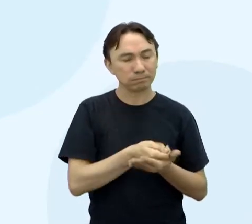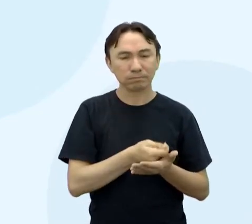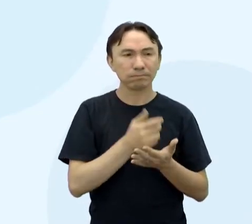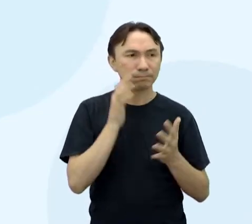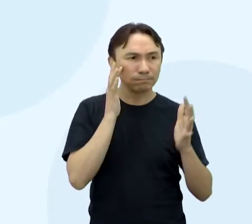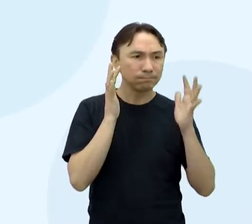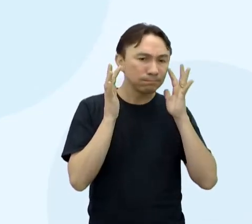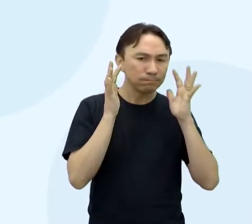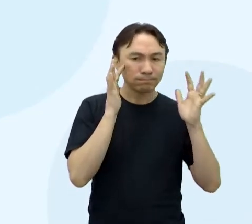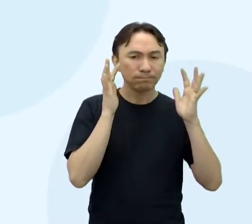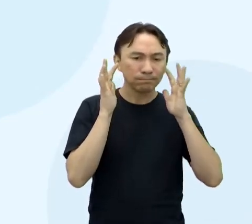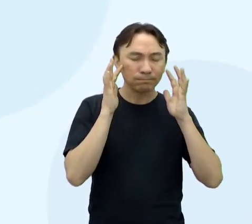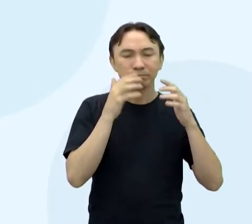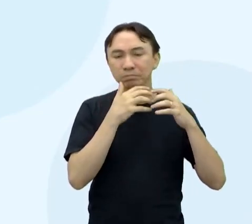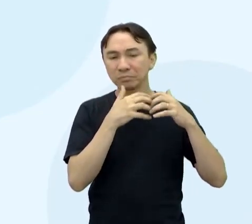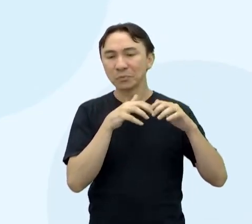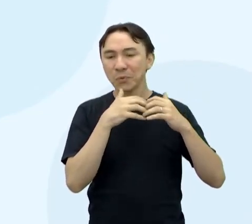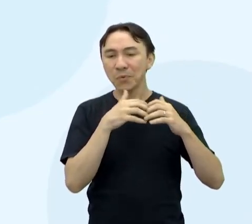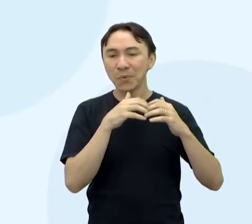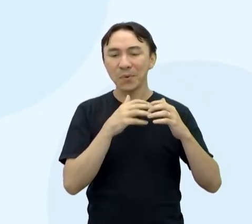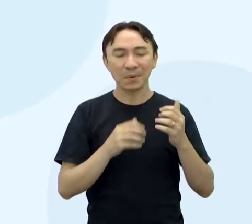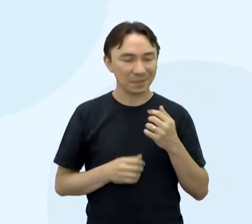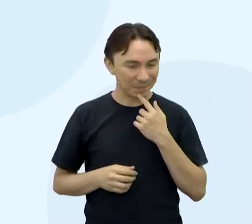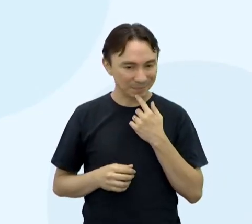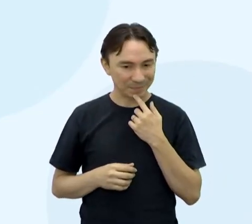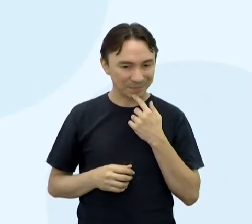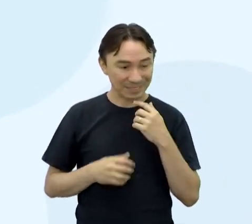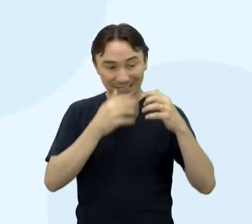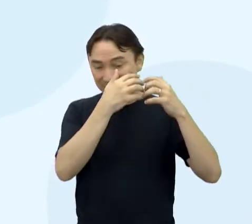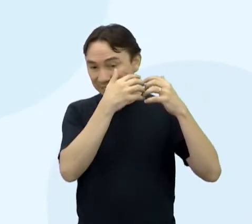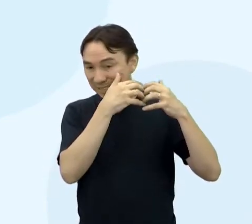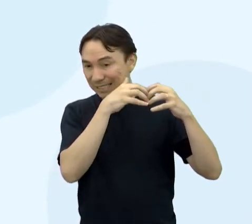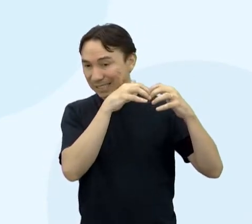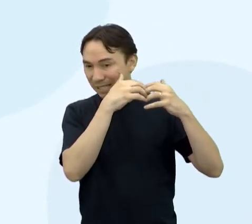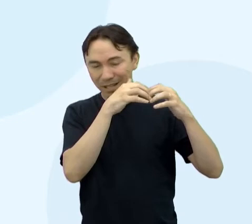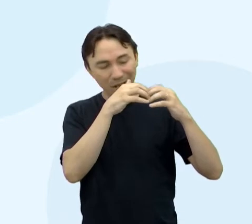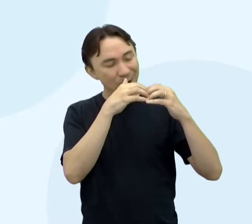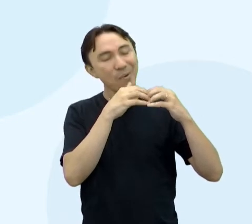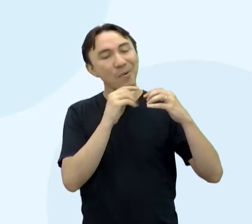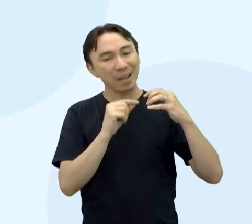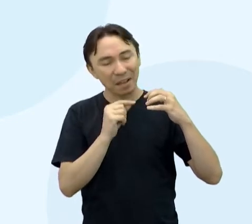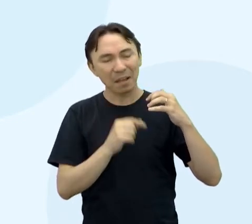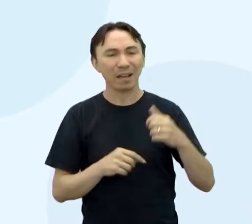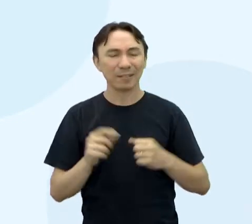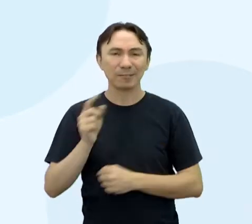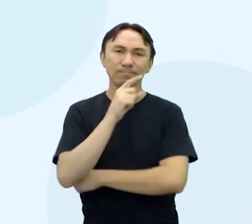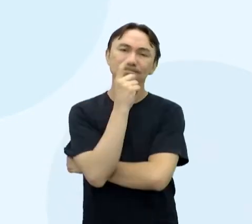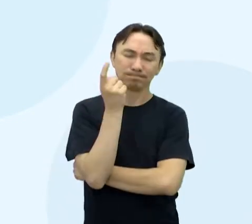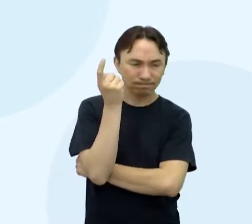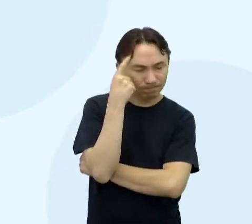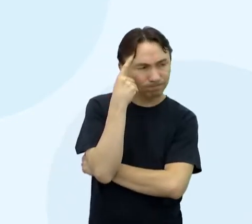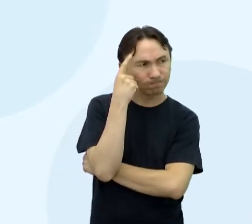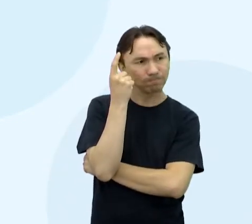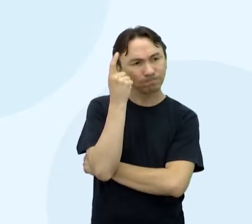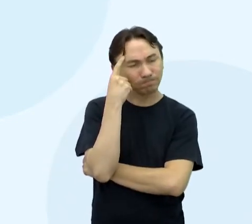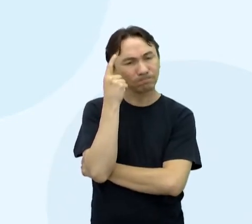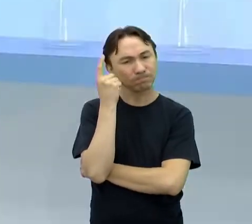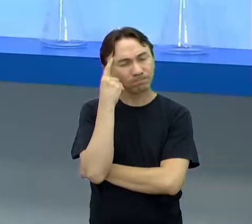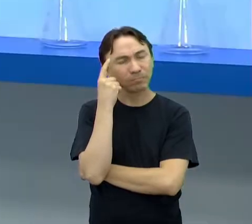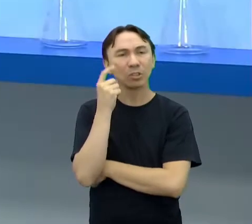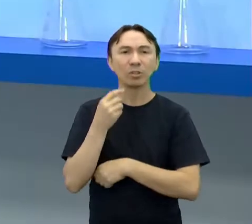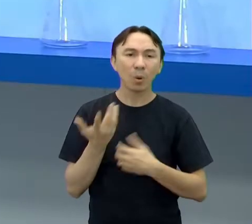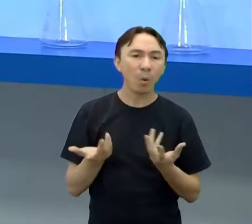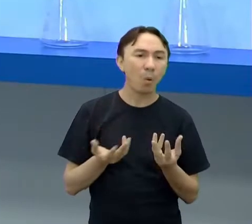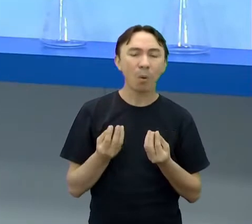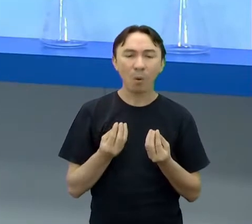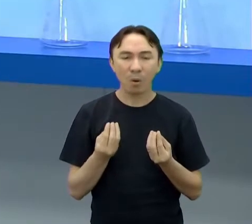suas experiências? Razão é a parte de consciência, de ter, pensar mais,